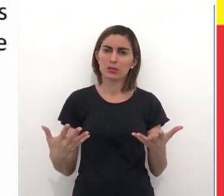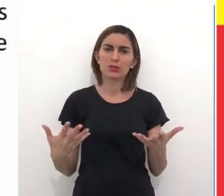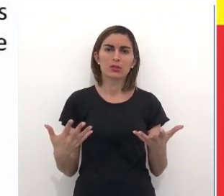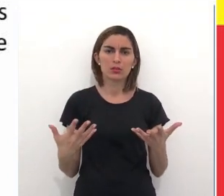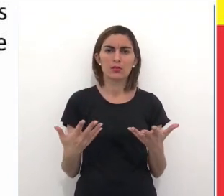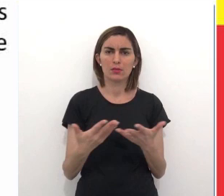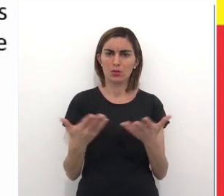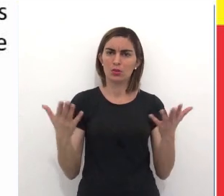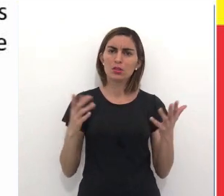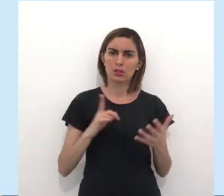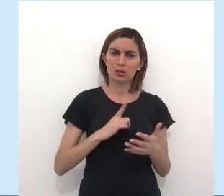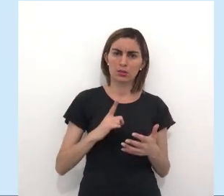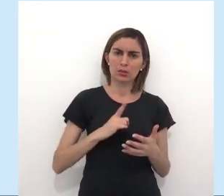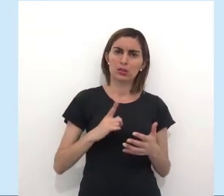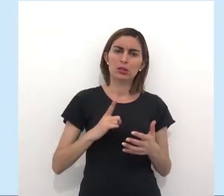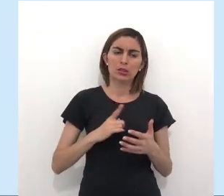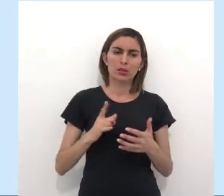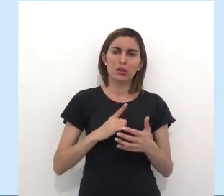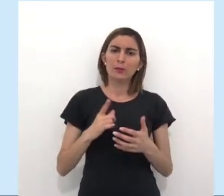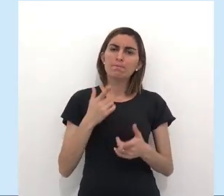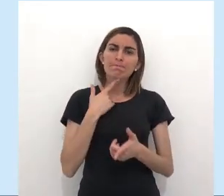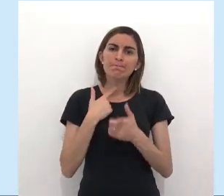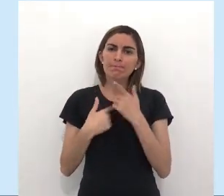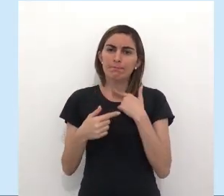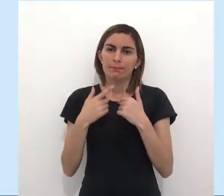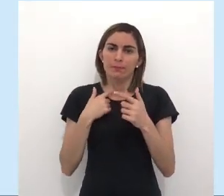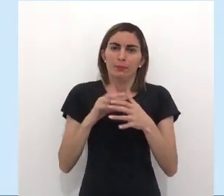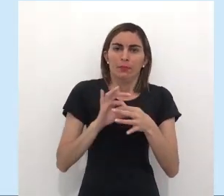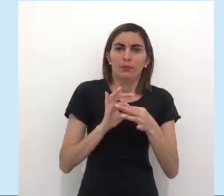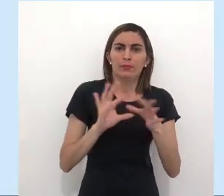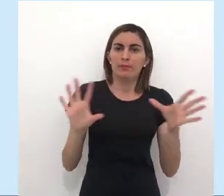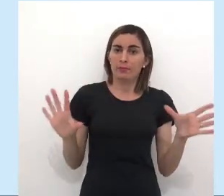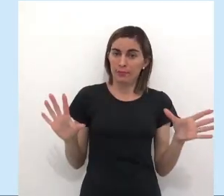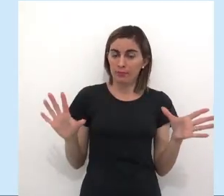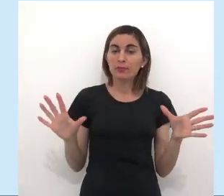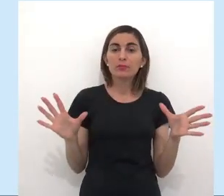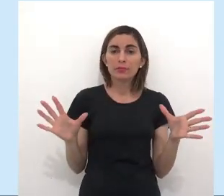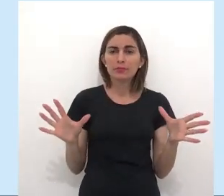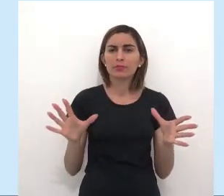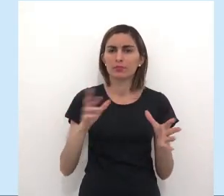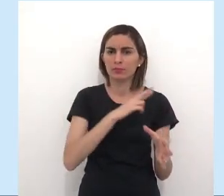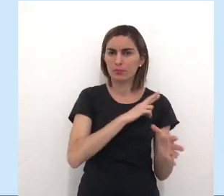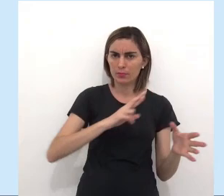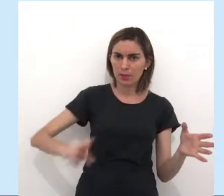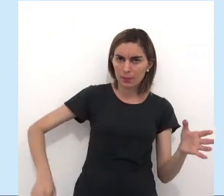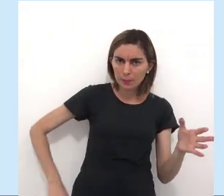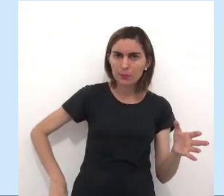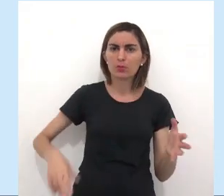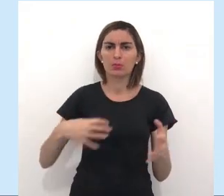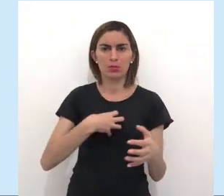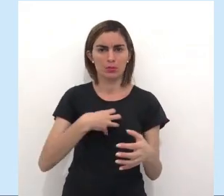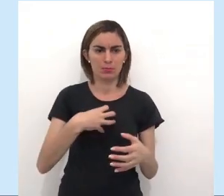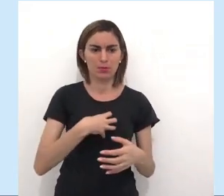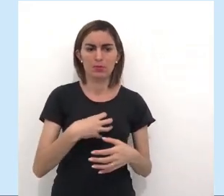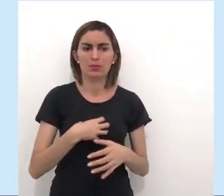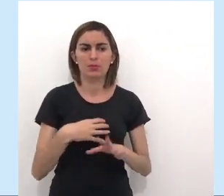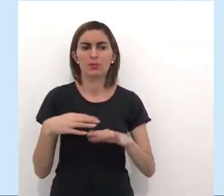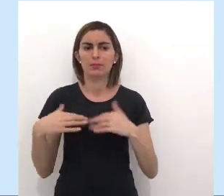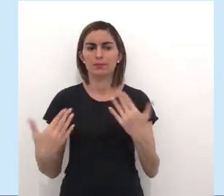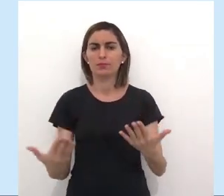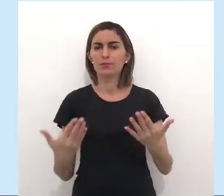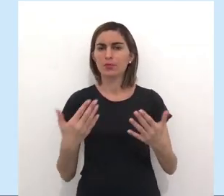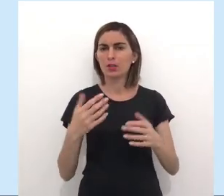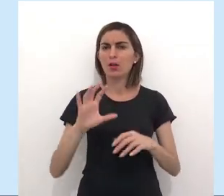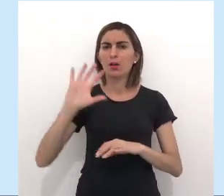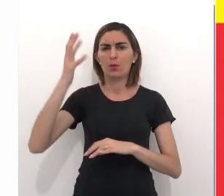1823. Né? Então, na realidade, existia aí um grande desejo da autonomia, né, republicana pelos